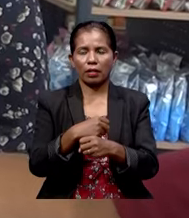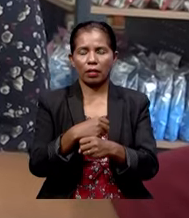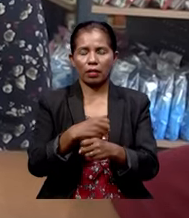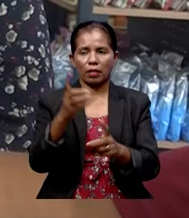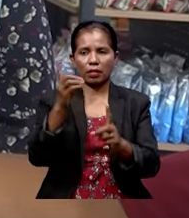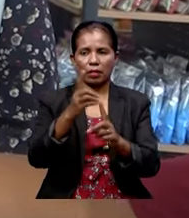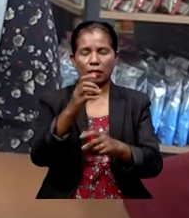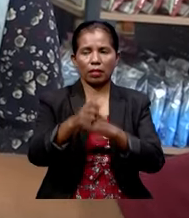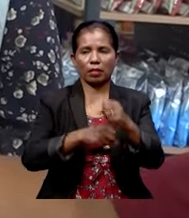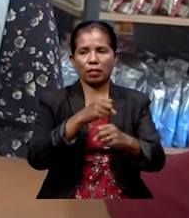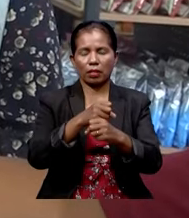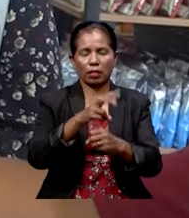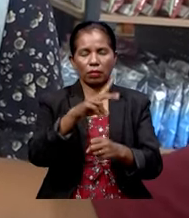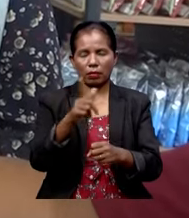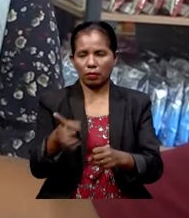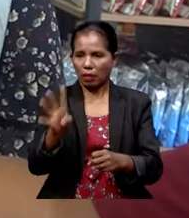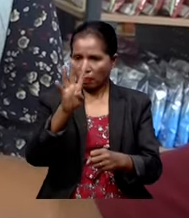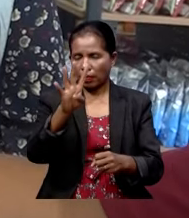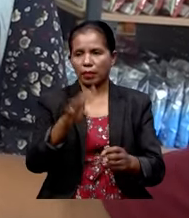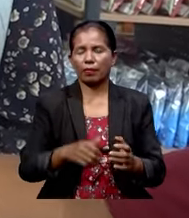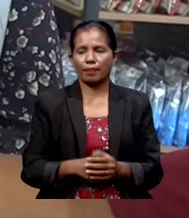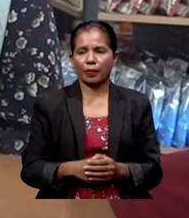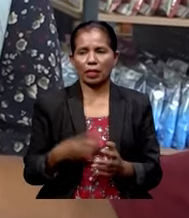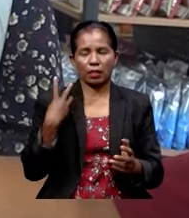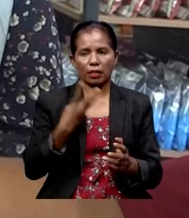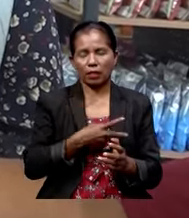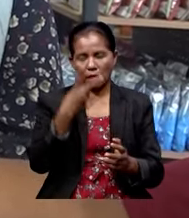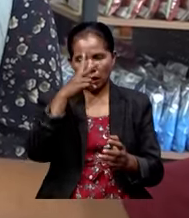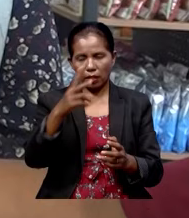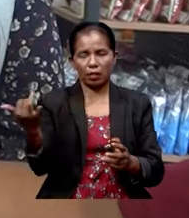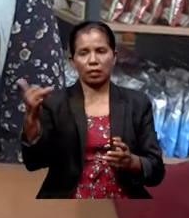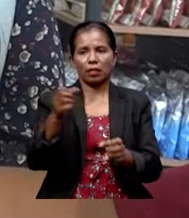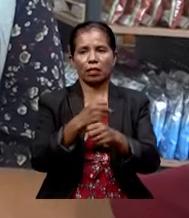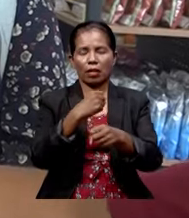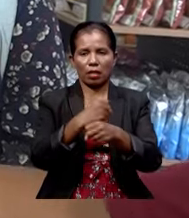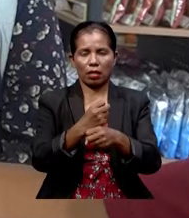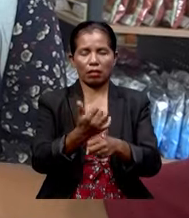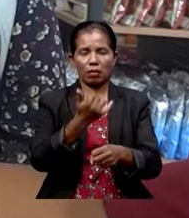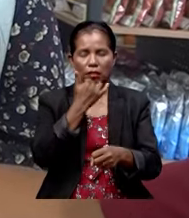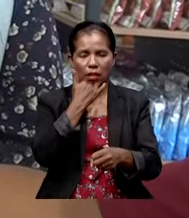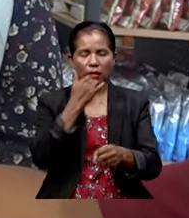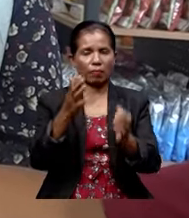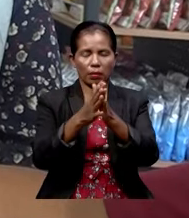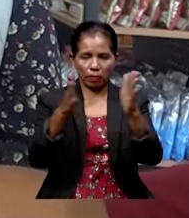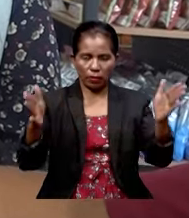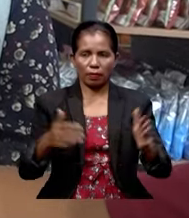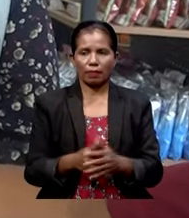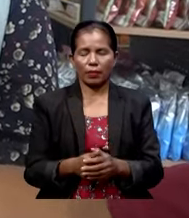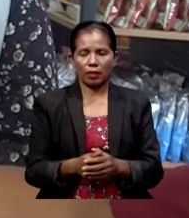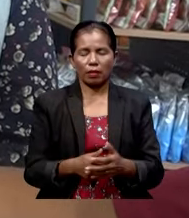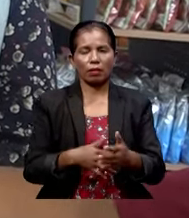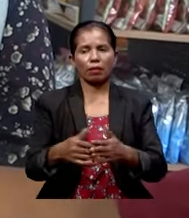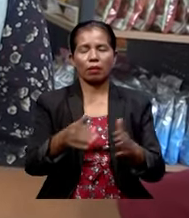tau batina 2024. Ida ne ita re kata sira comete infração na pema grave. Mas bem